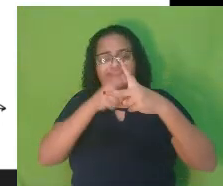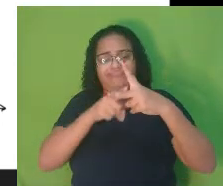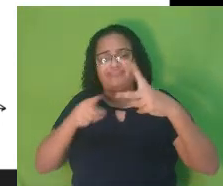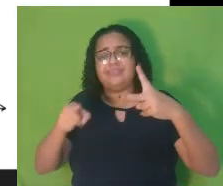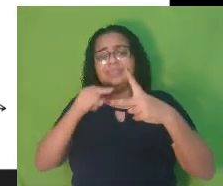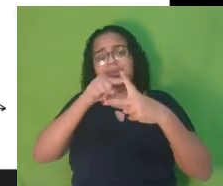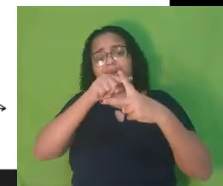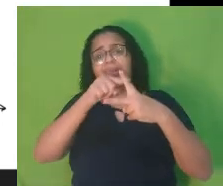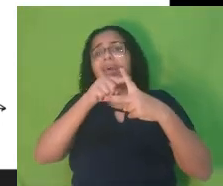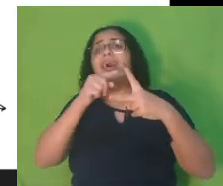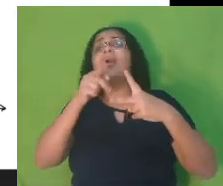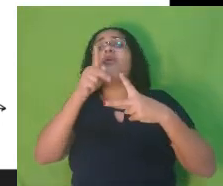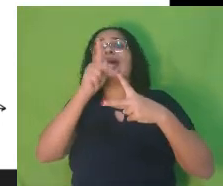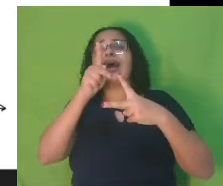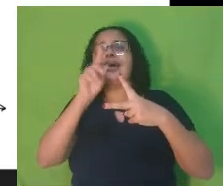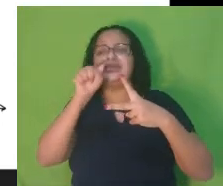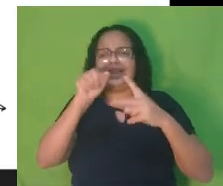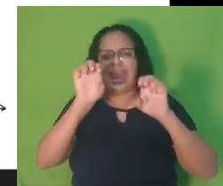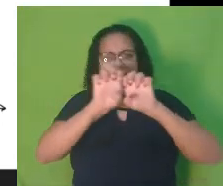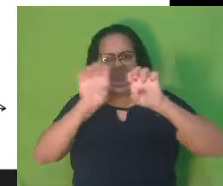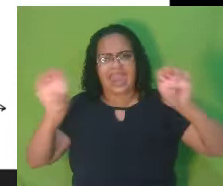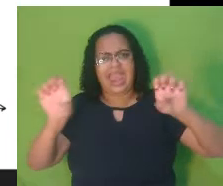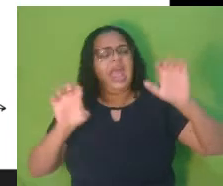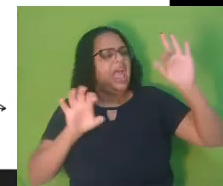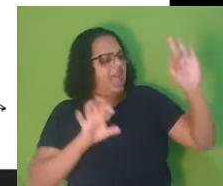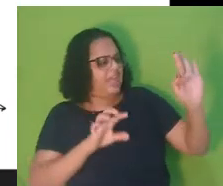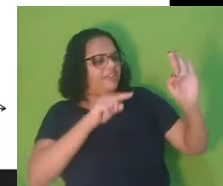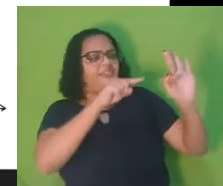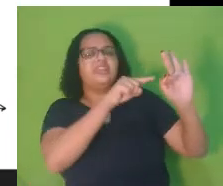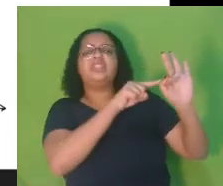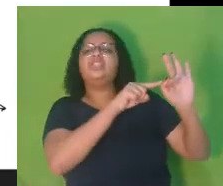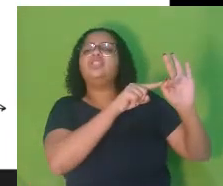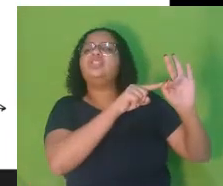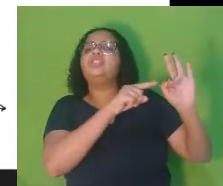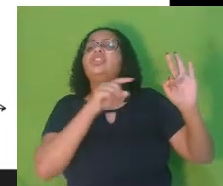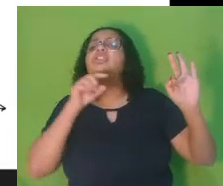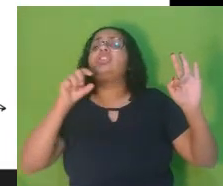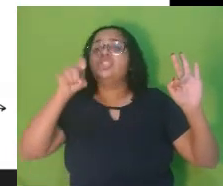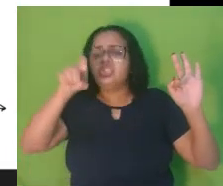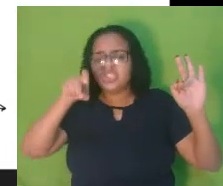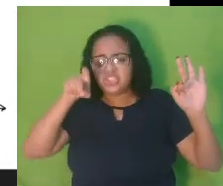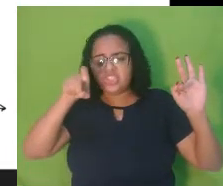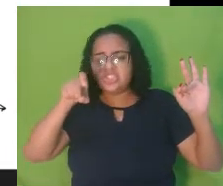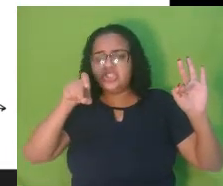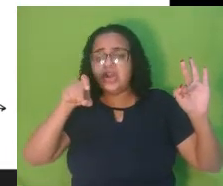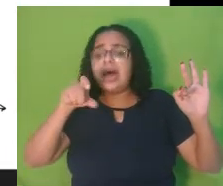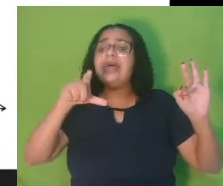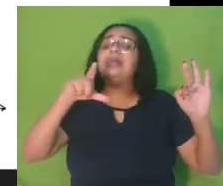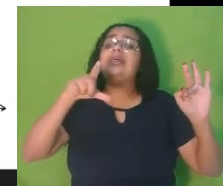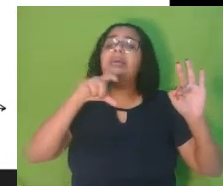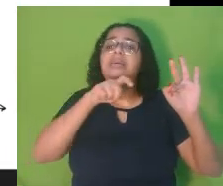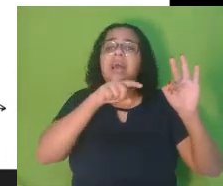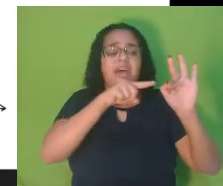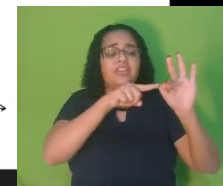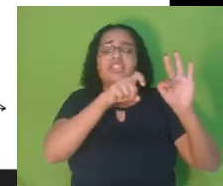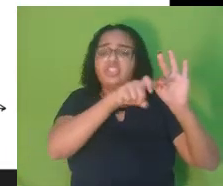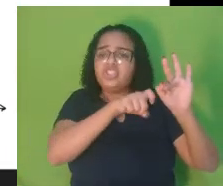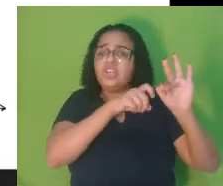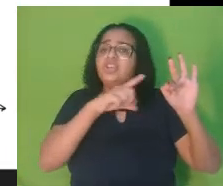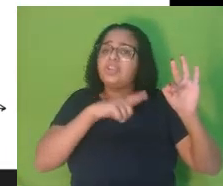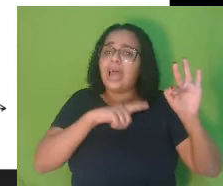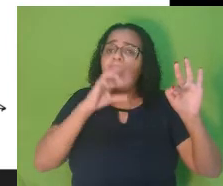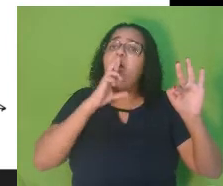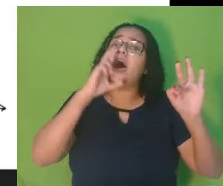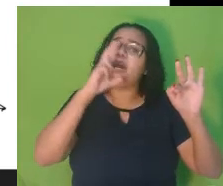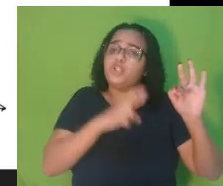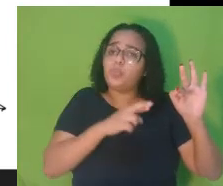Então, será que a equação f de x igual a k possui solução? Né?